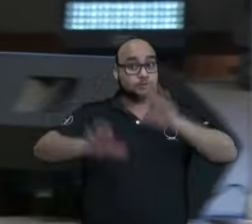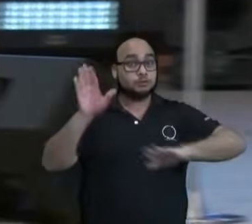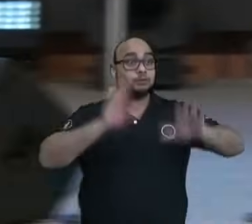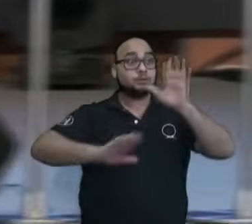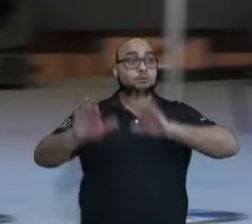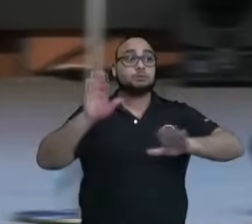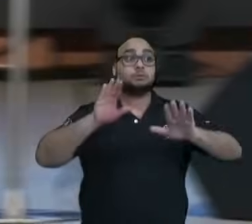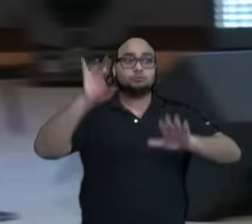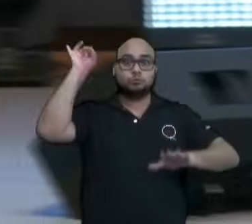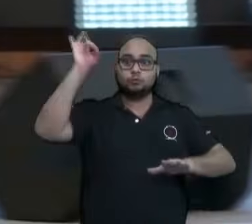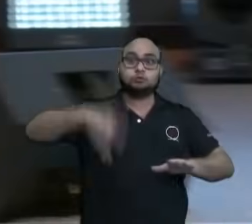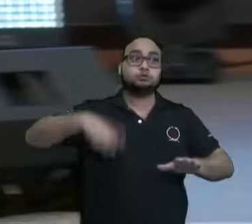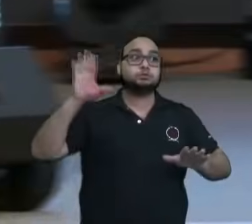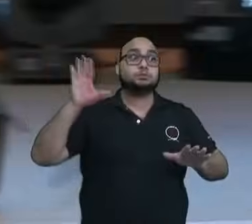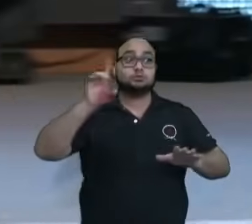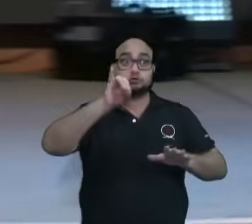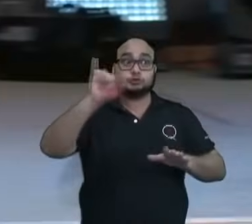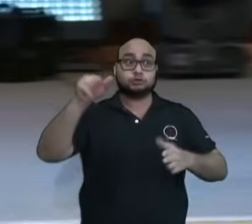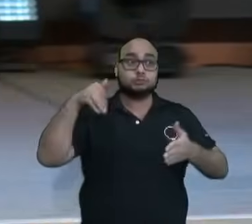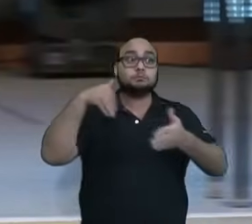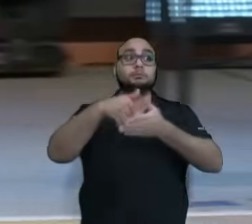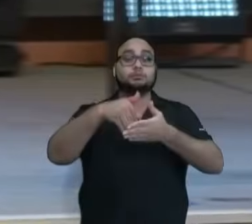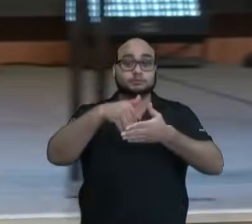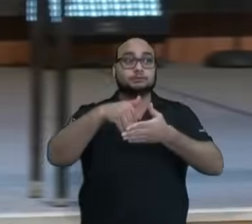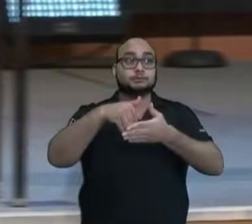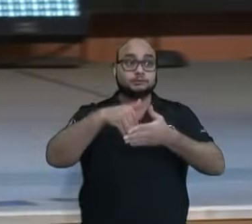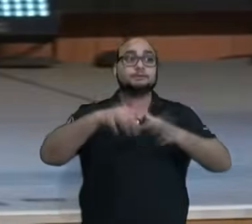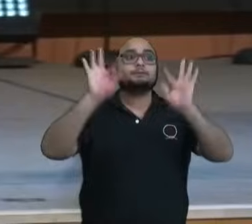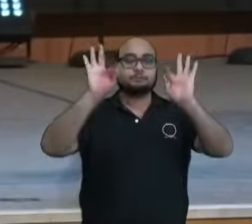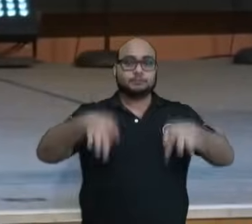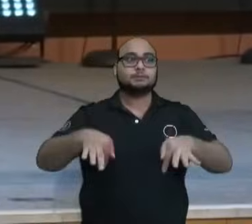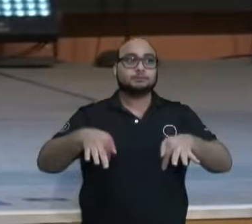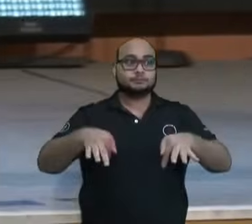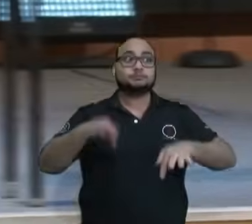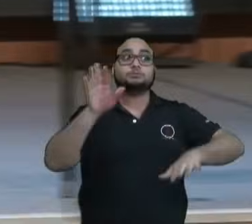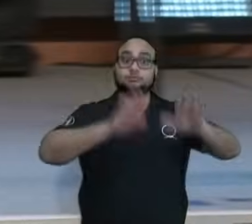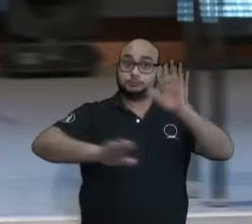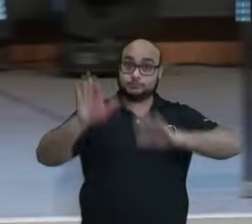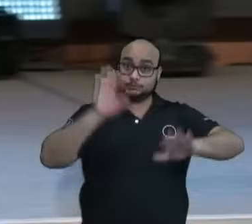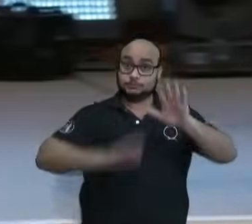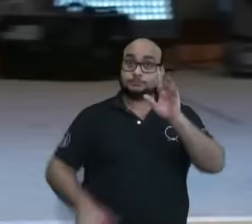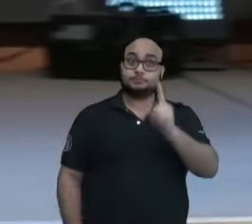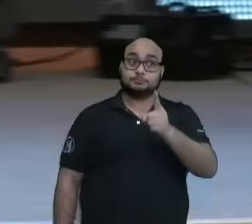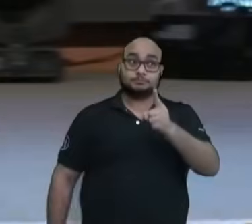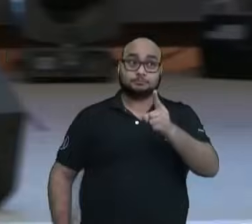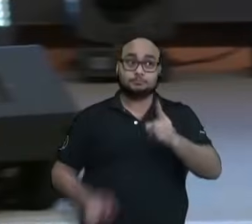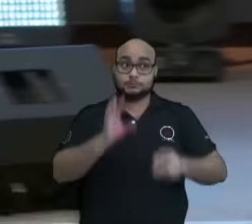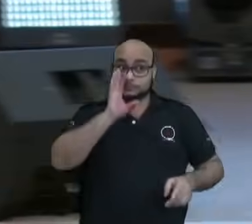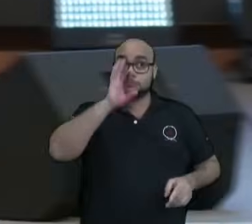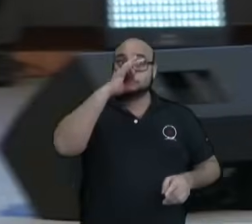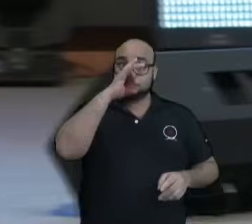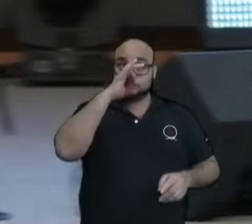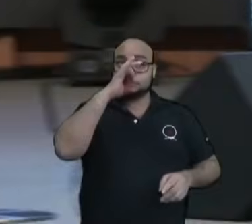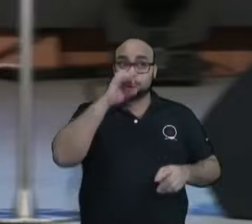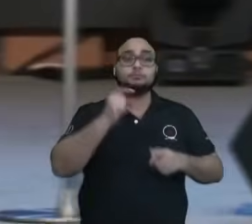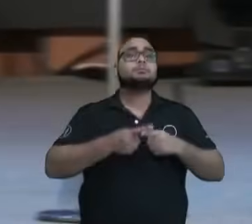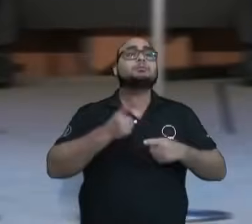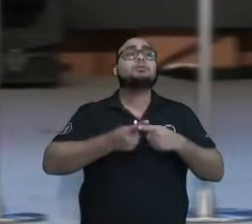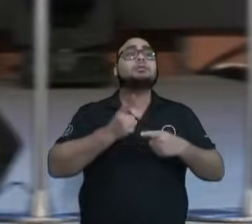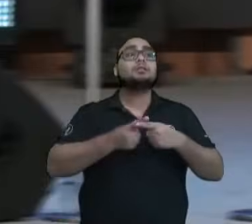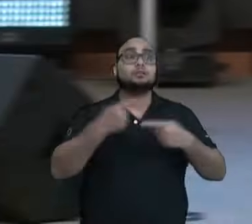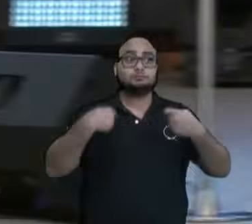Cuidado povo de Deus cuidado eu tô sendo é insistente e persistente cuidado querem arrebatar